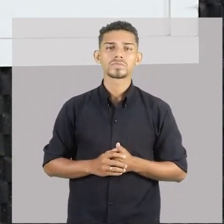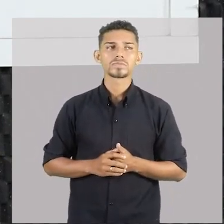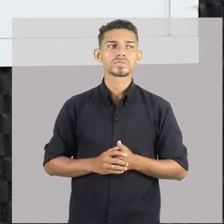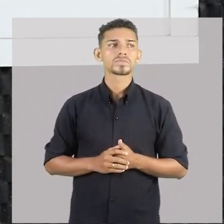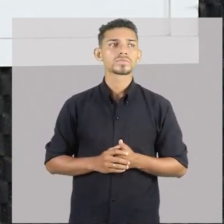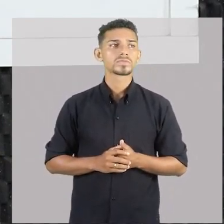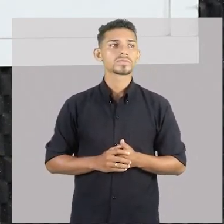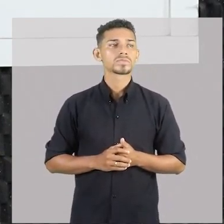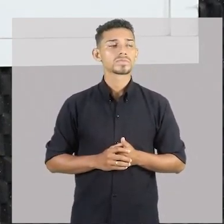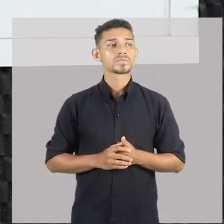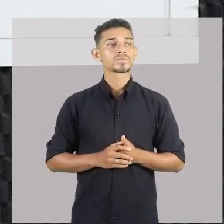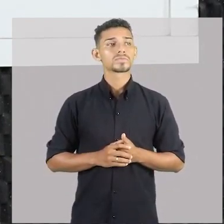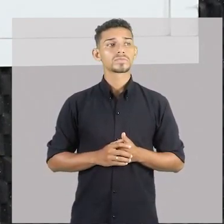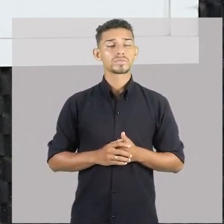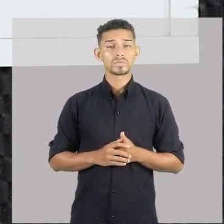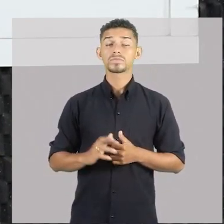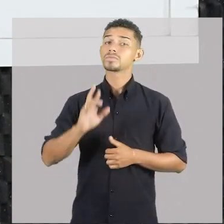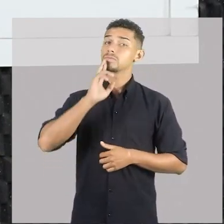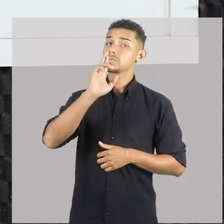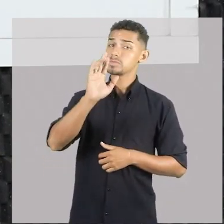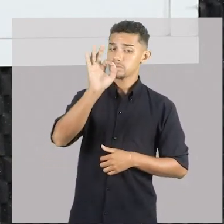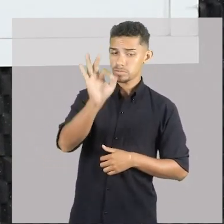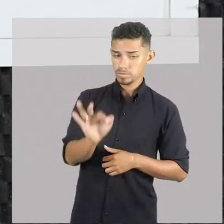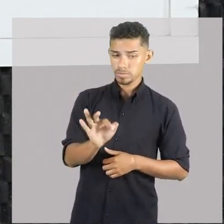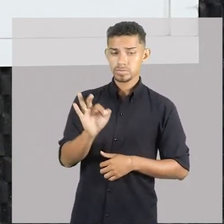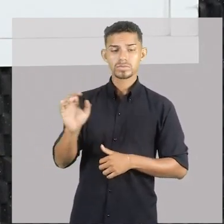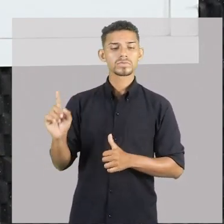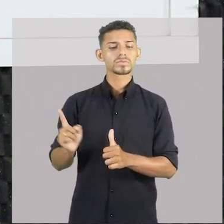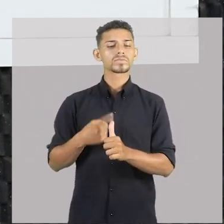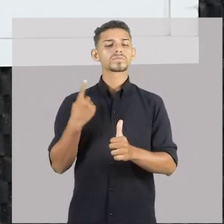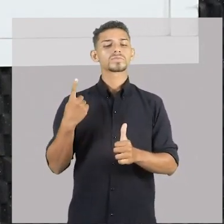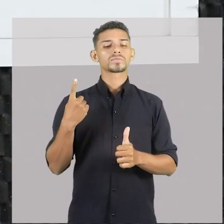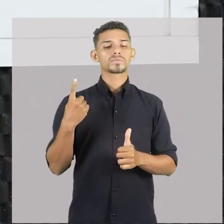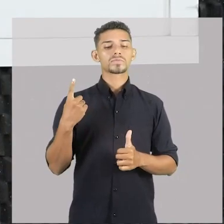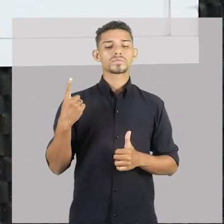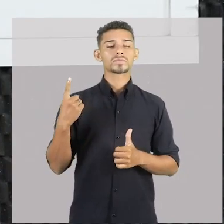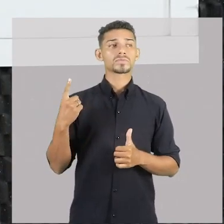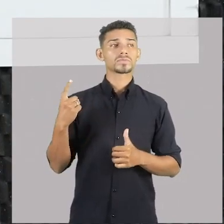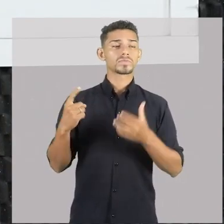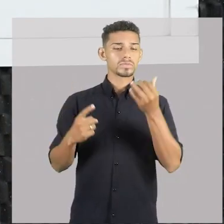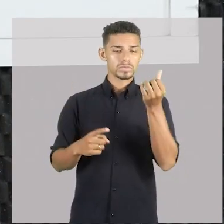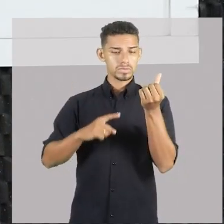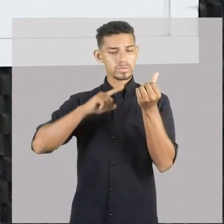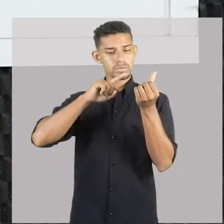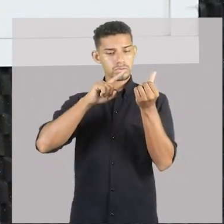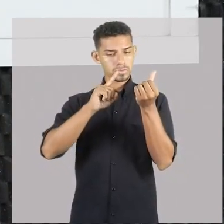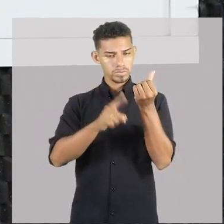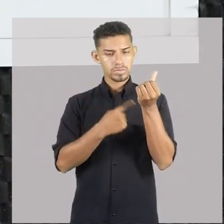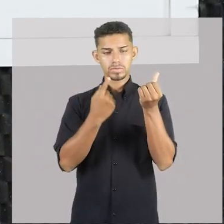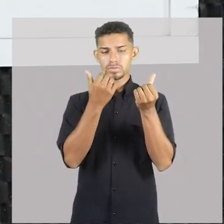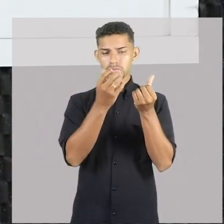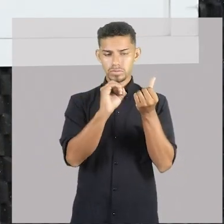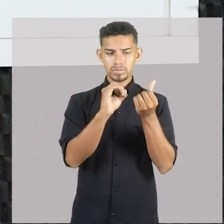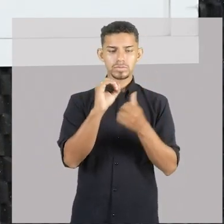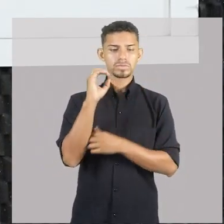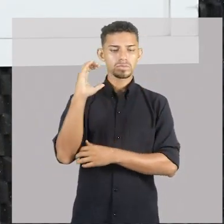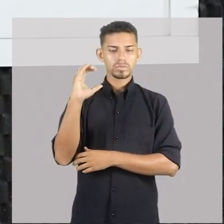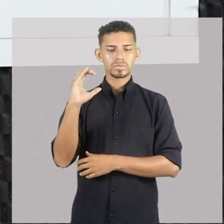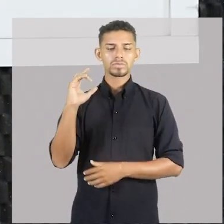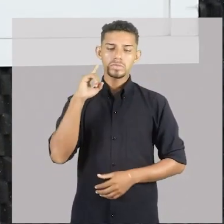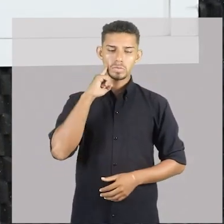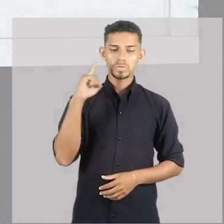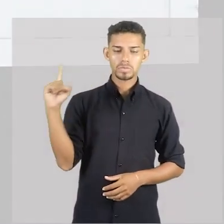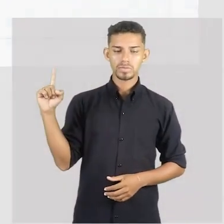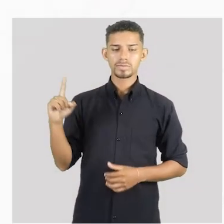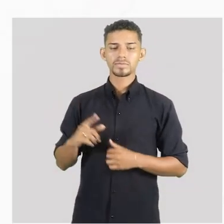tá? Então, resposta da nossa primeira é uma opção que tenha o valor de 6 coulombs. Se olhar para a